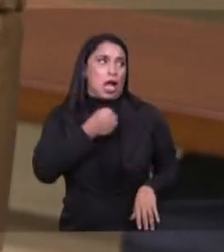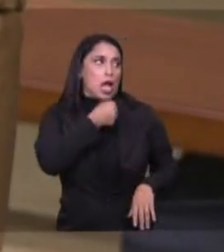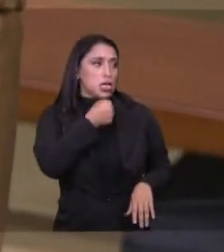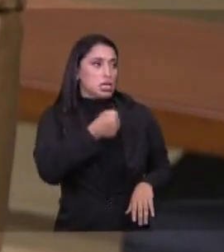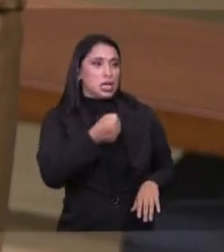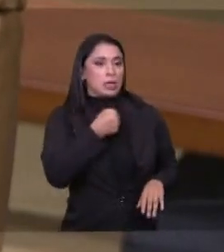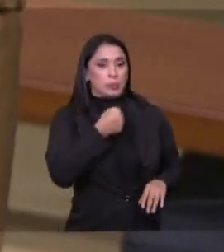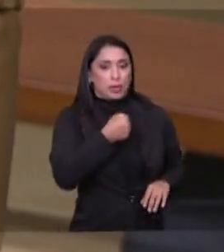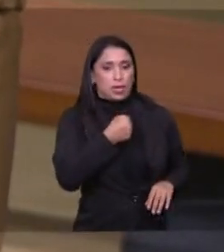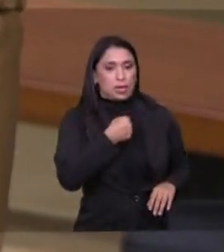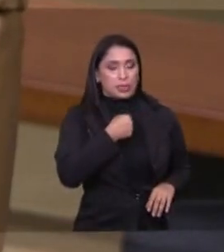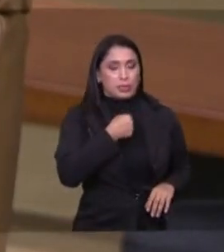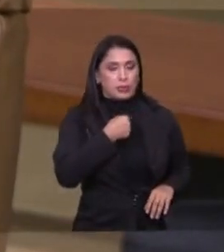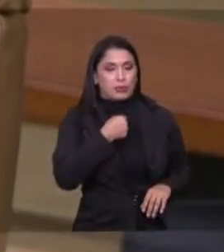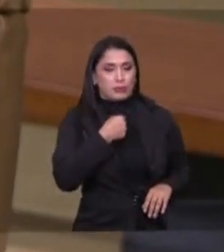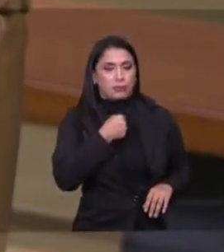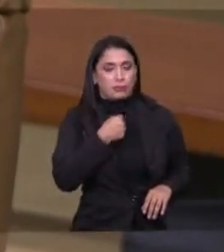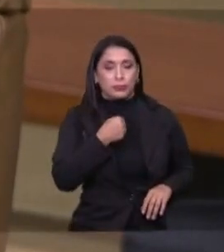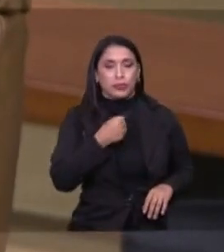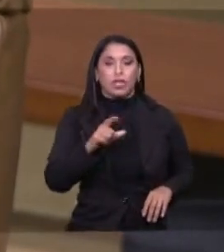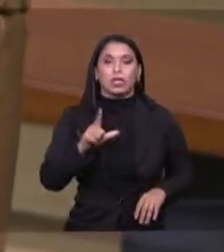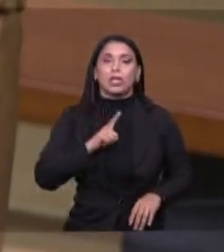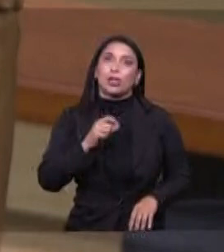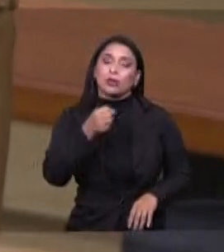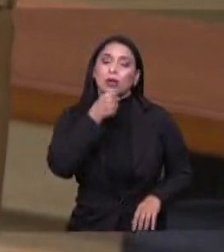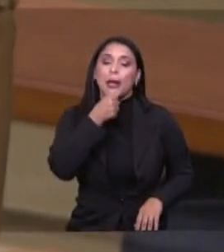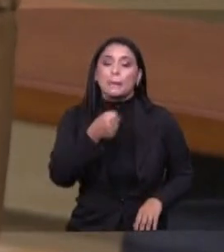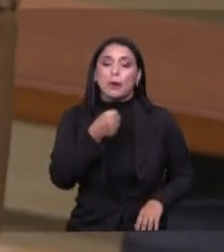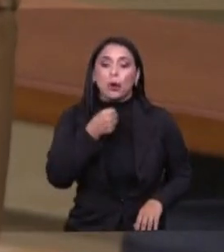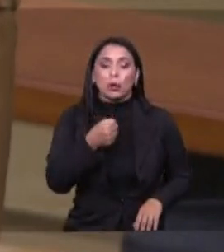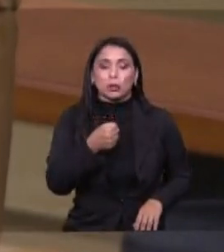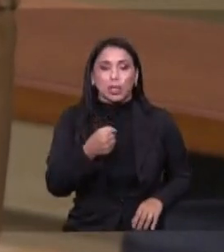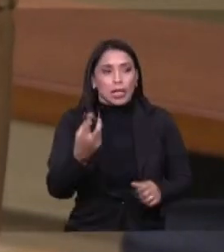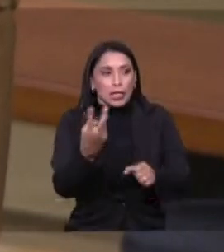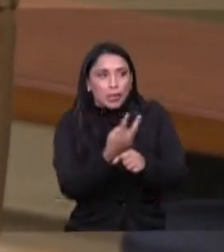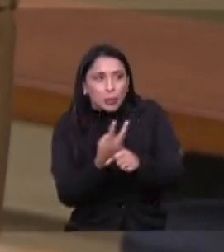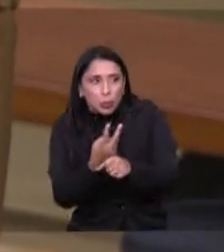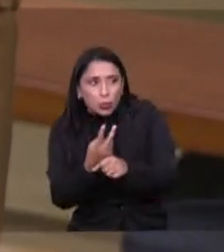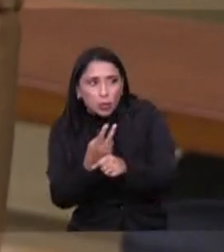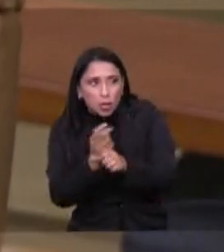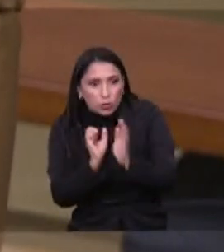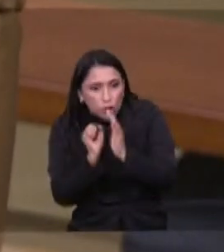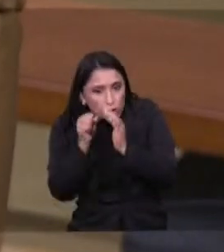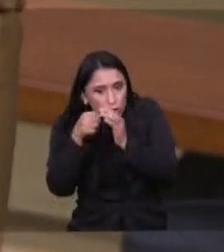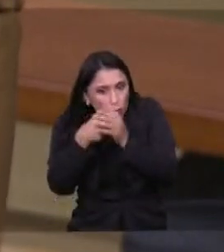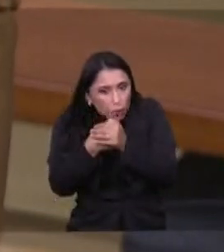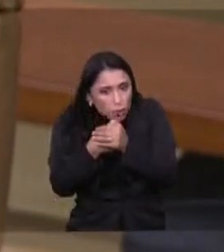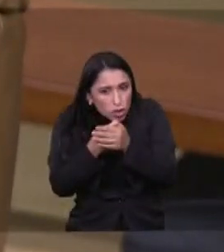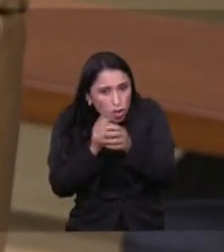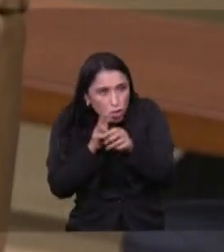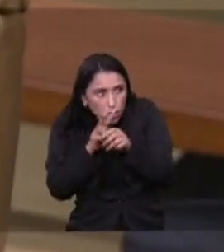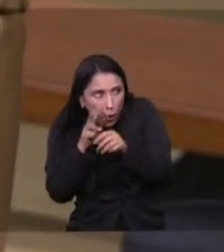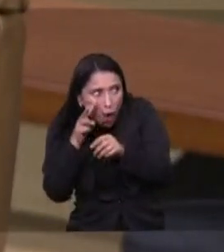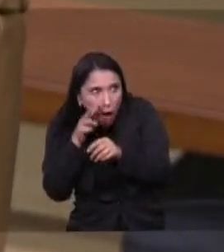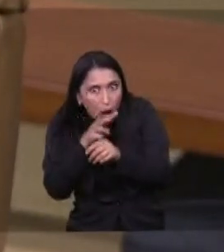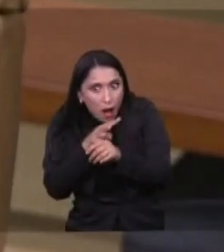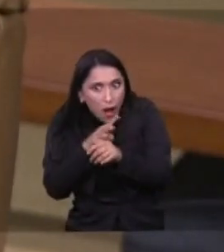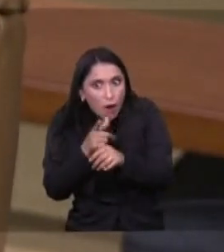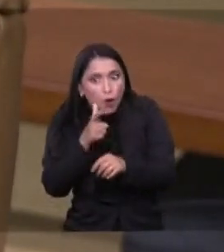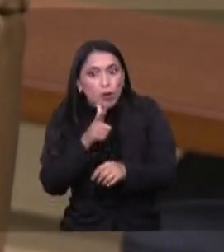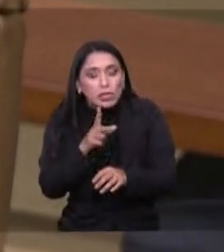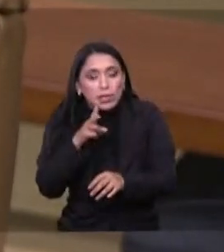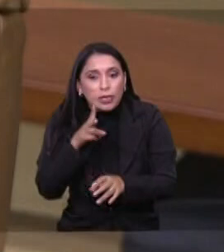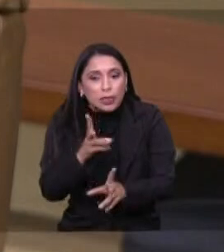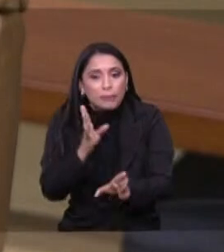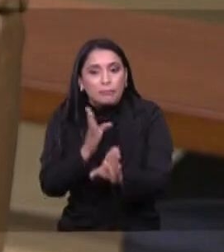imprensa tiver lá um repórter, ele está atrás do muro, fazendo tocaia, ele conseguir a